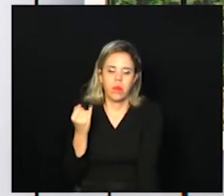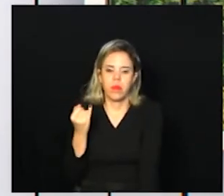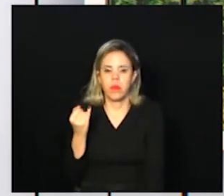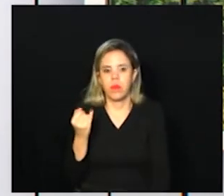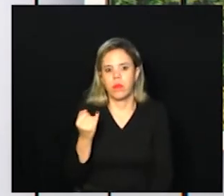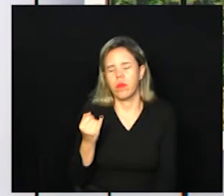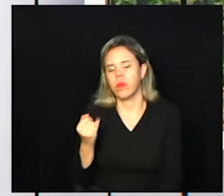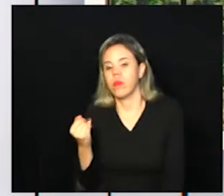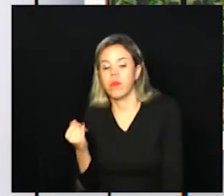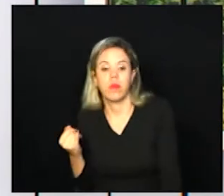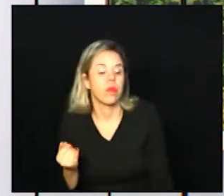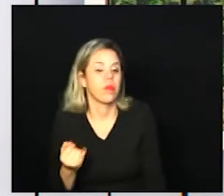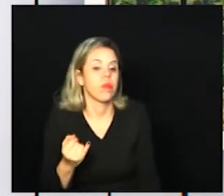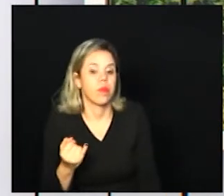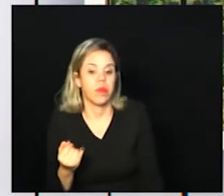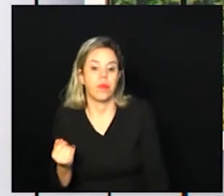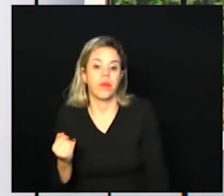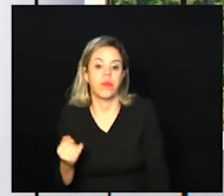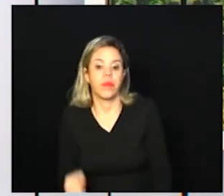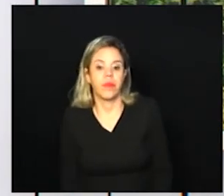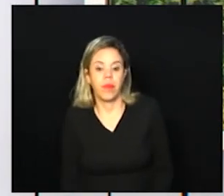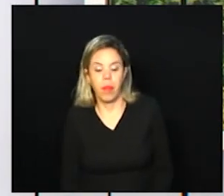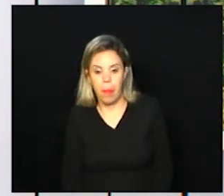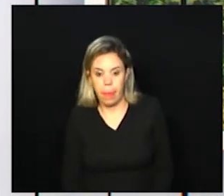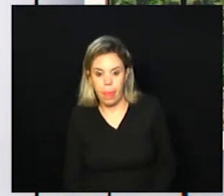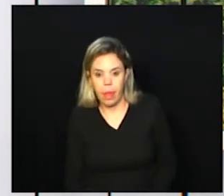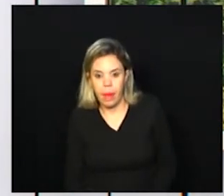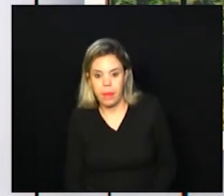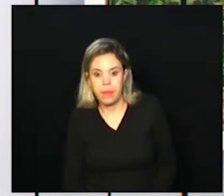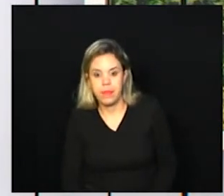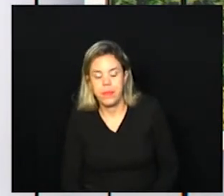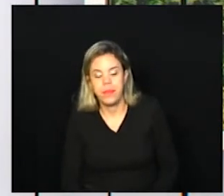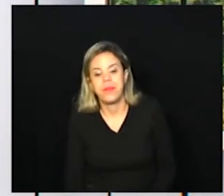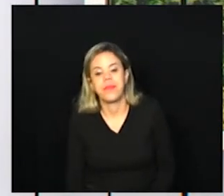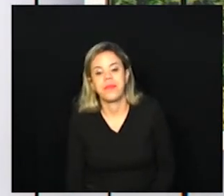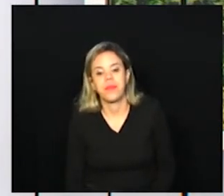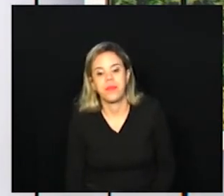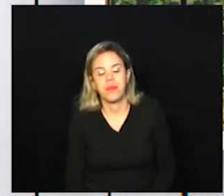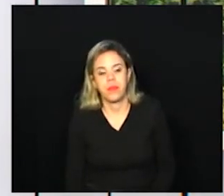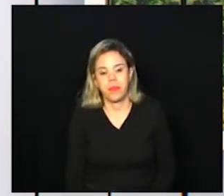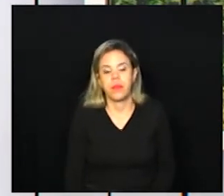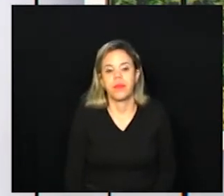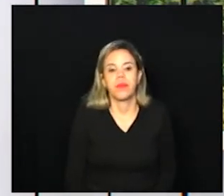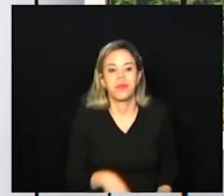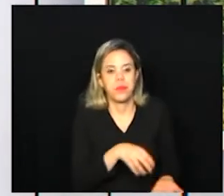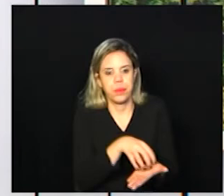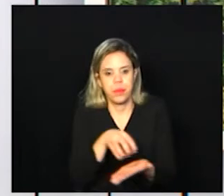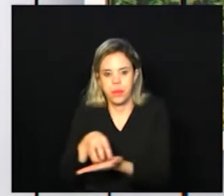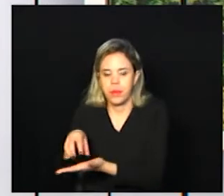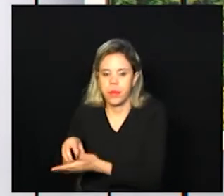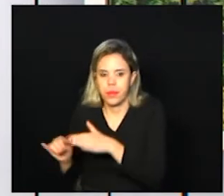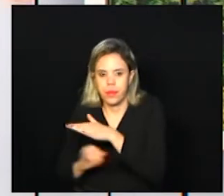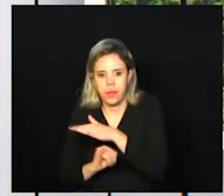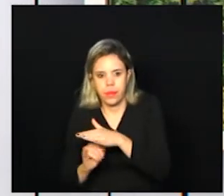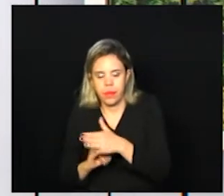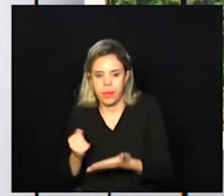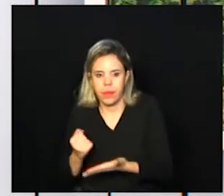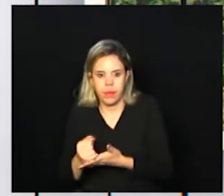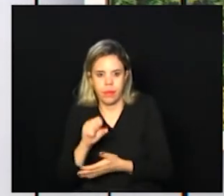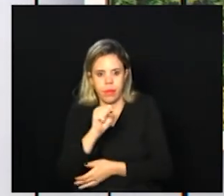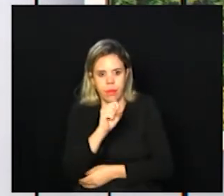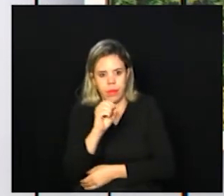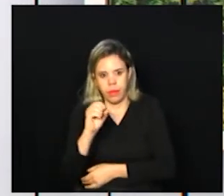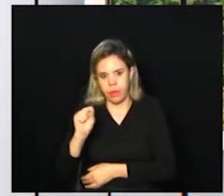da rede, a rede, né, digamos assim, das ONGs, né, assim como o